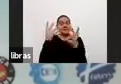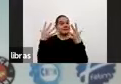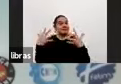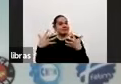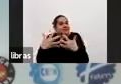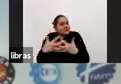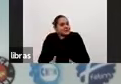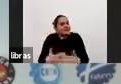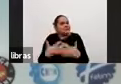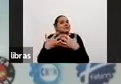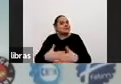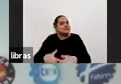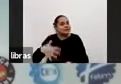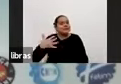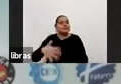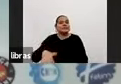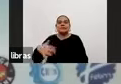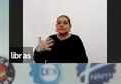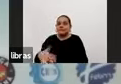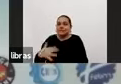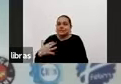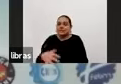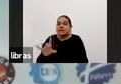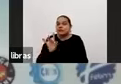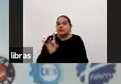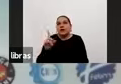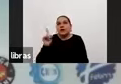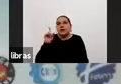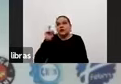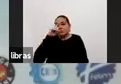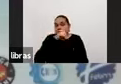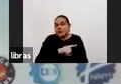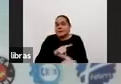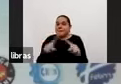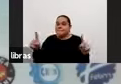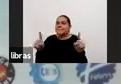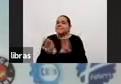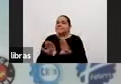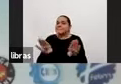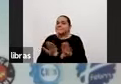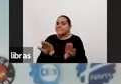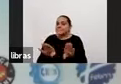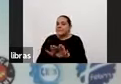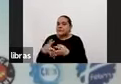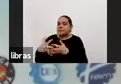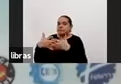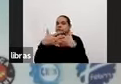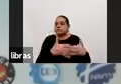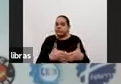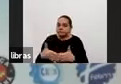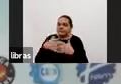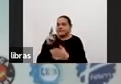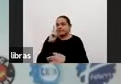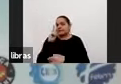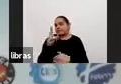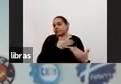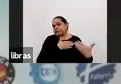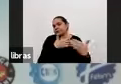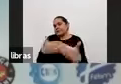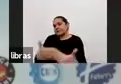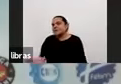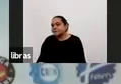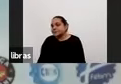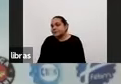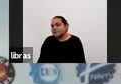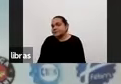eu diria, não só complexa, como bastante truculenta, vocês acompanharam. E também Sim, conseguimos sair